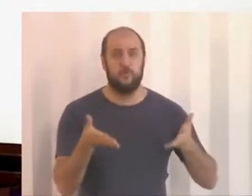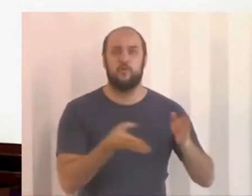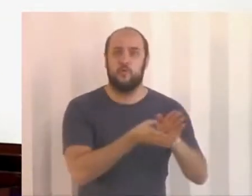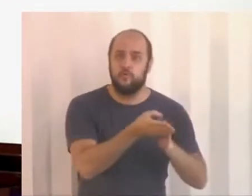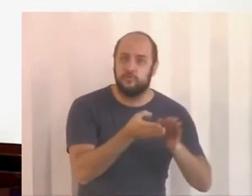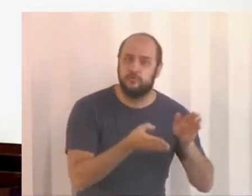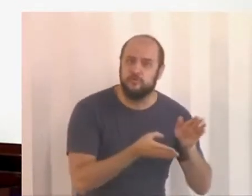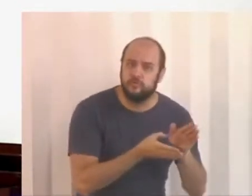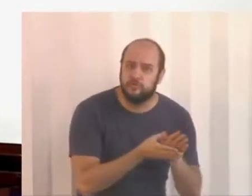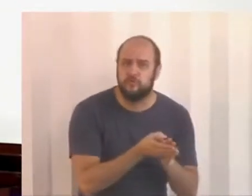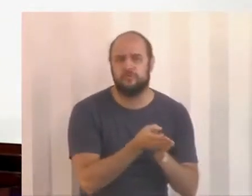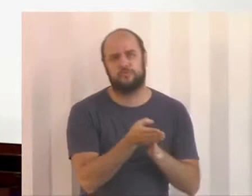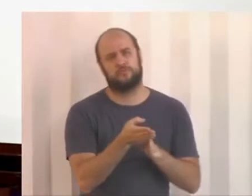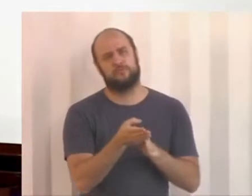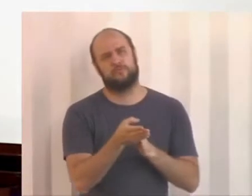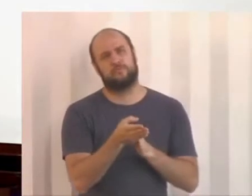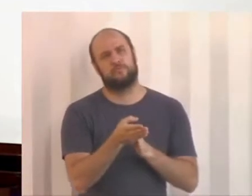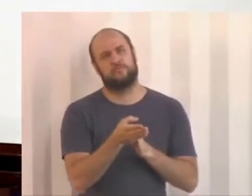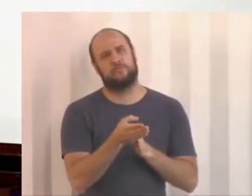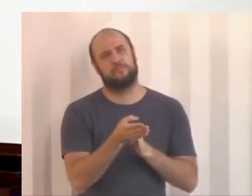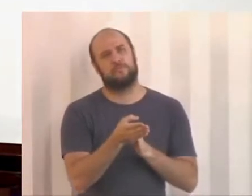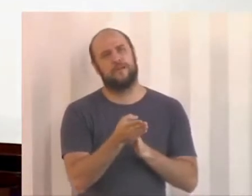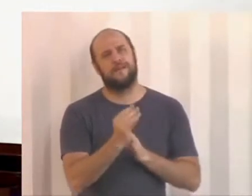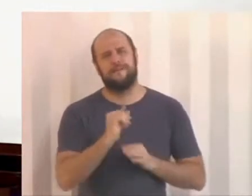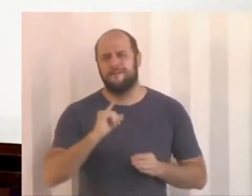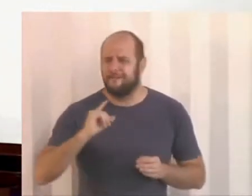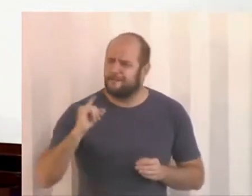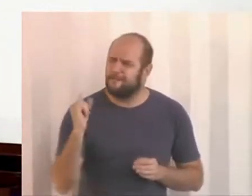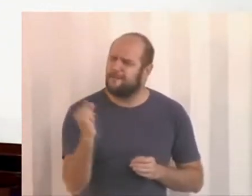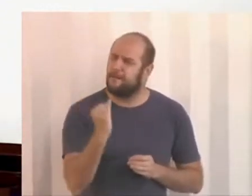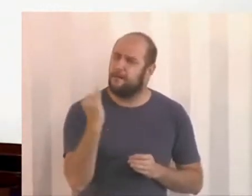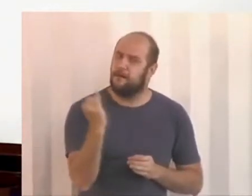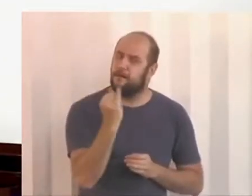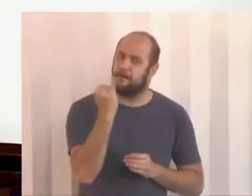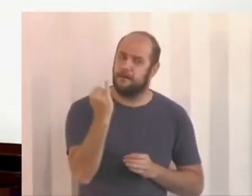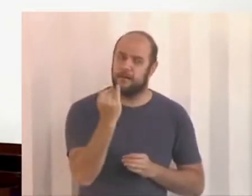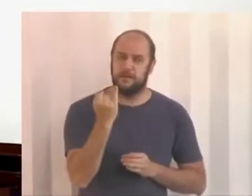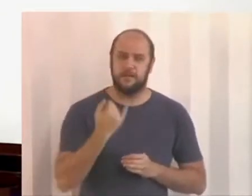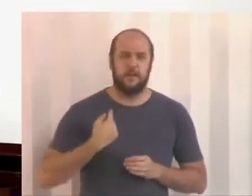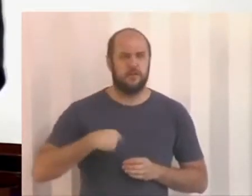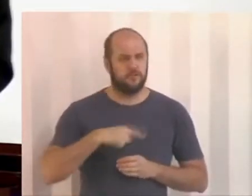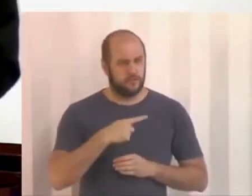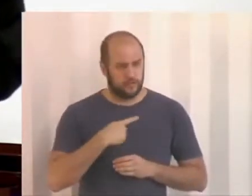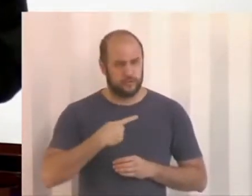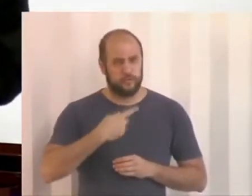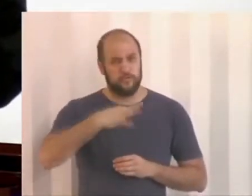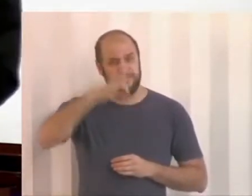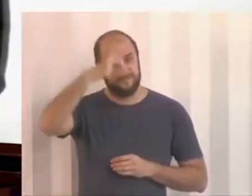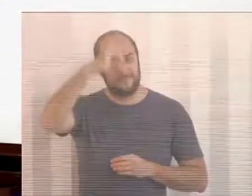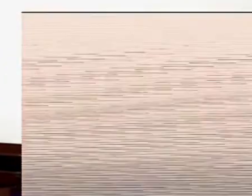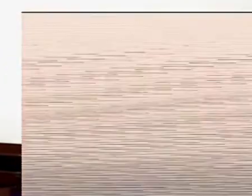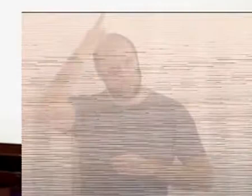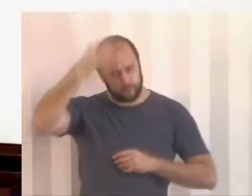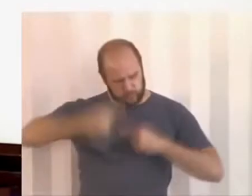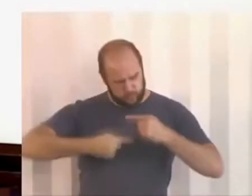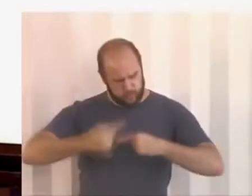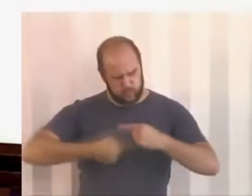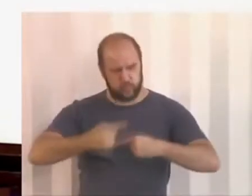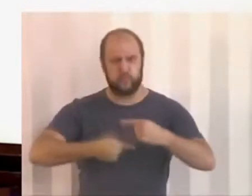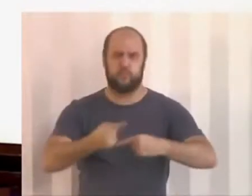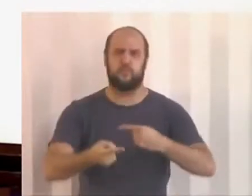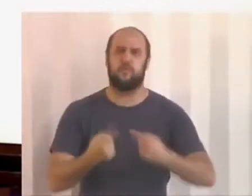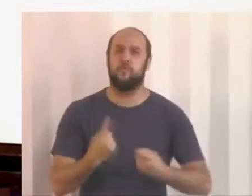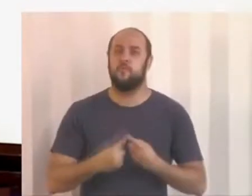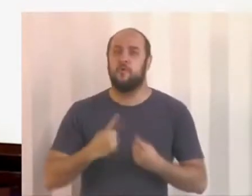consolar e à importância de nós desenvolvermos os frutos do Espírito, pois esses frutos